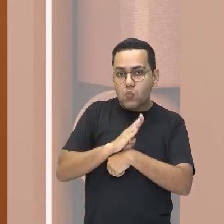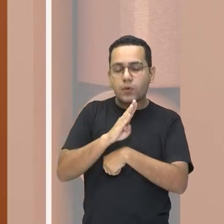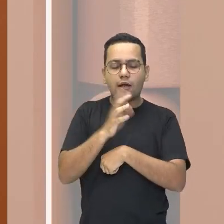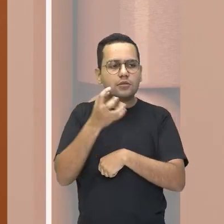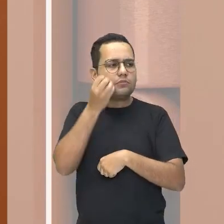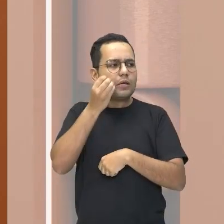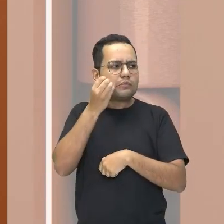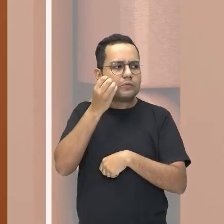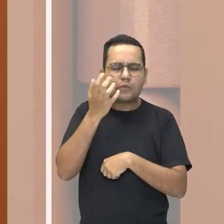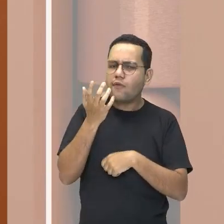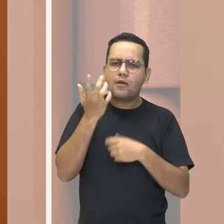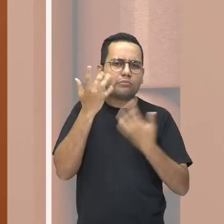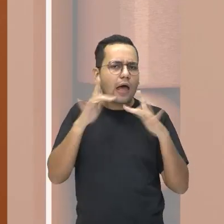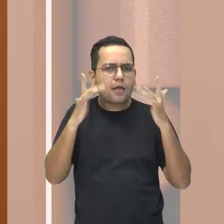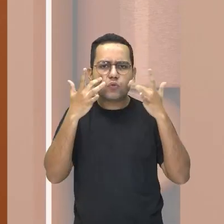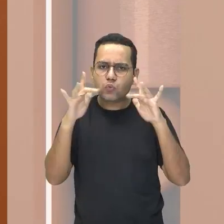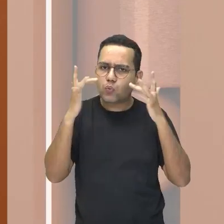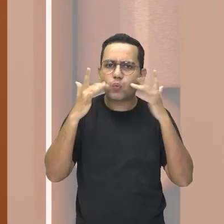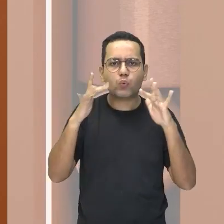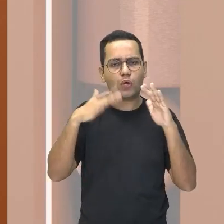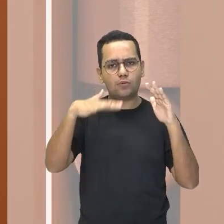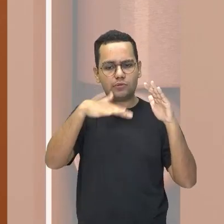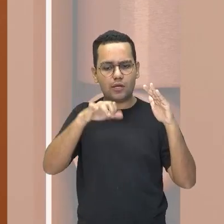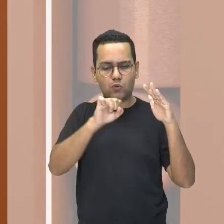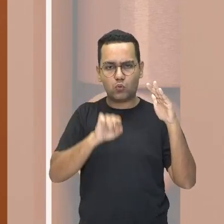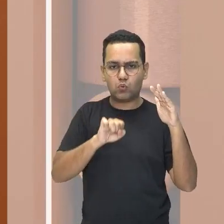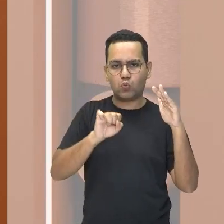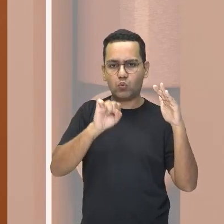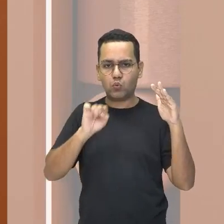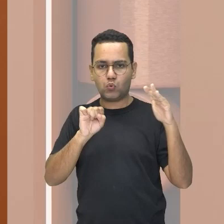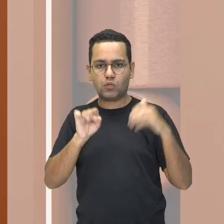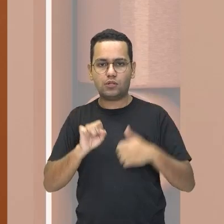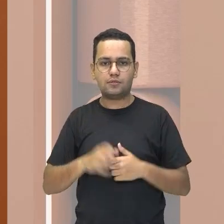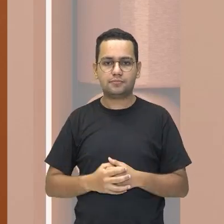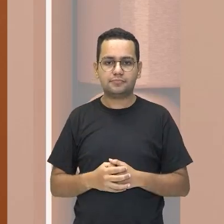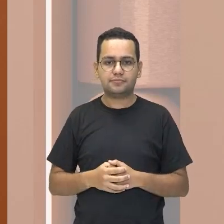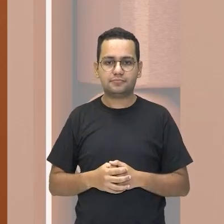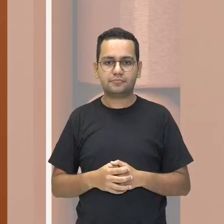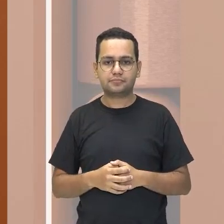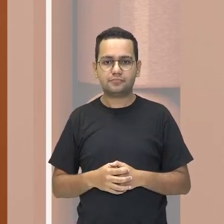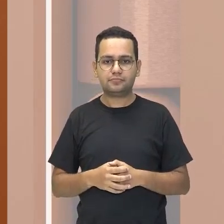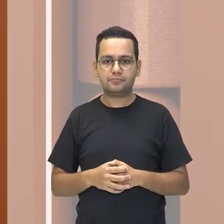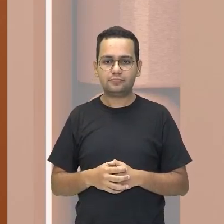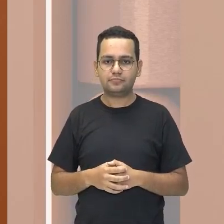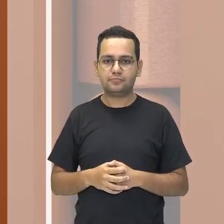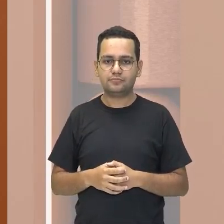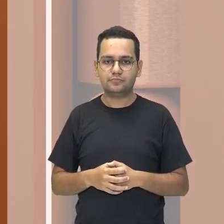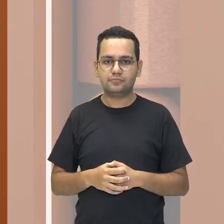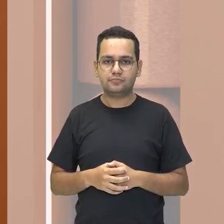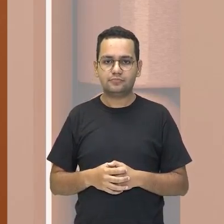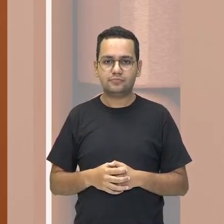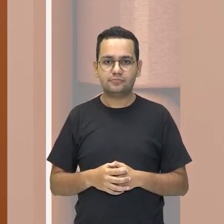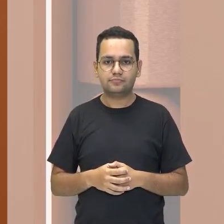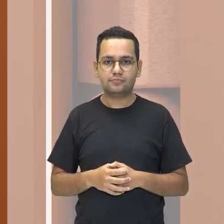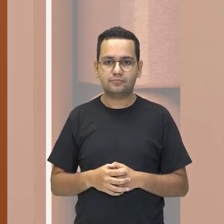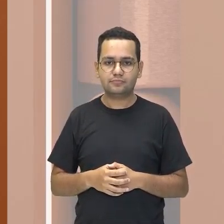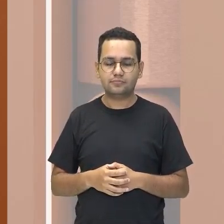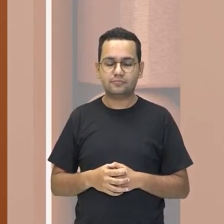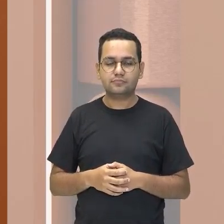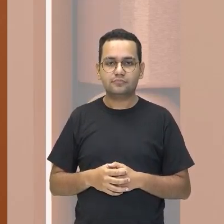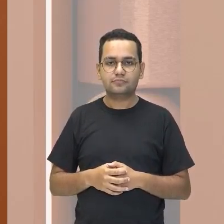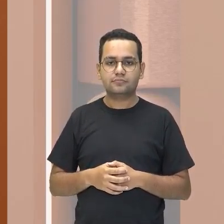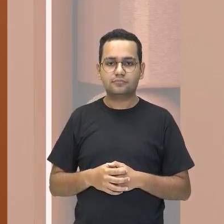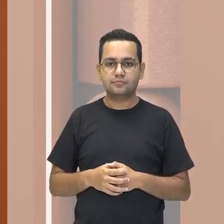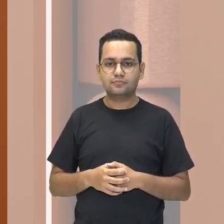na região ali do Sul e Sudeste. O professor não vai dar uma informação incompleta, tá, gente? O Joseph Mengele veio